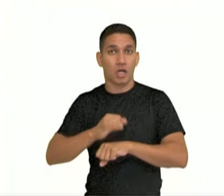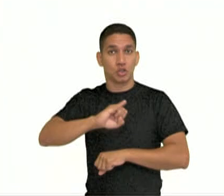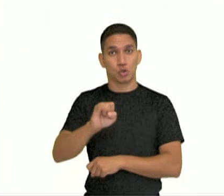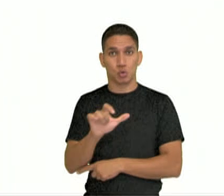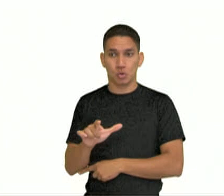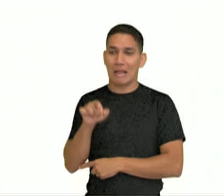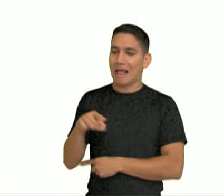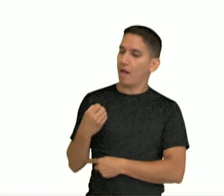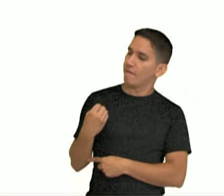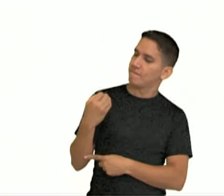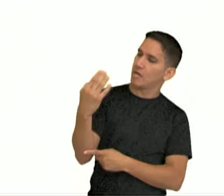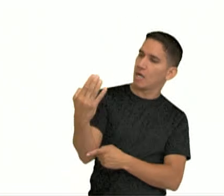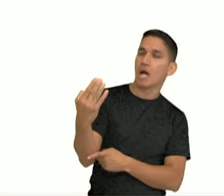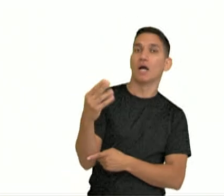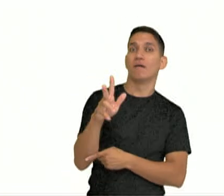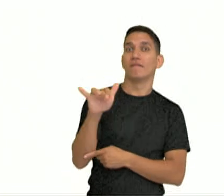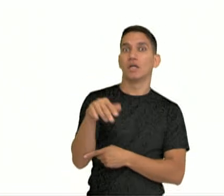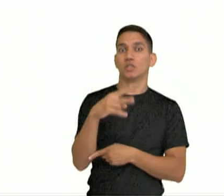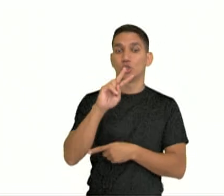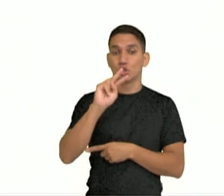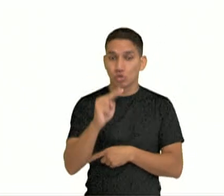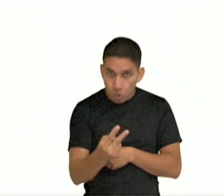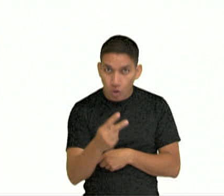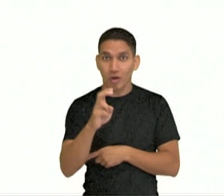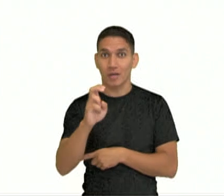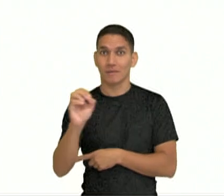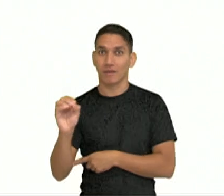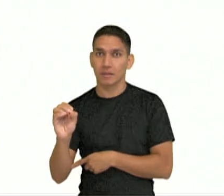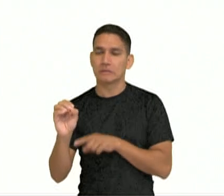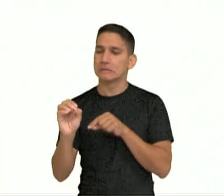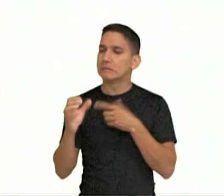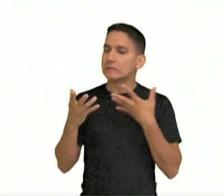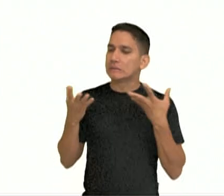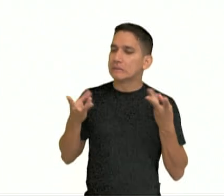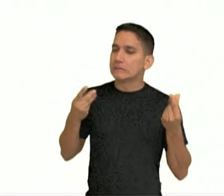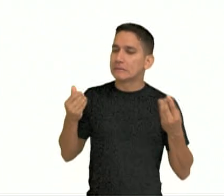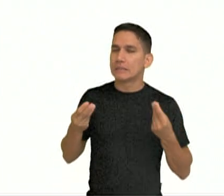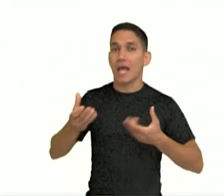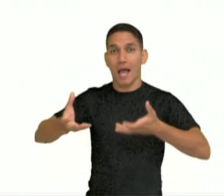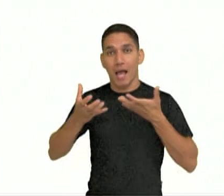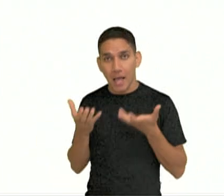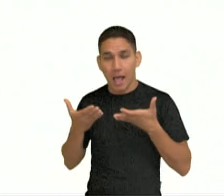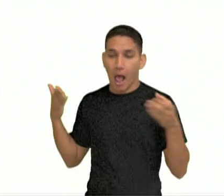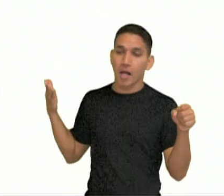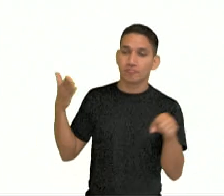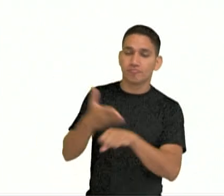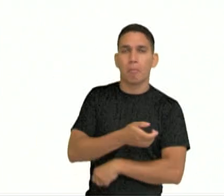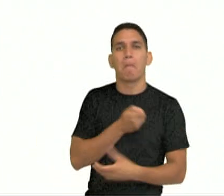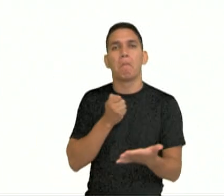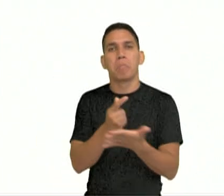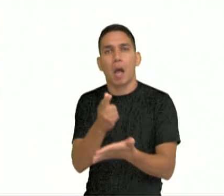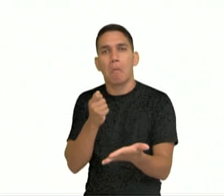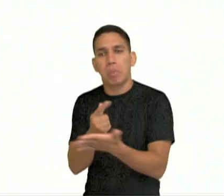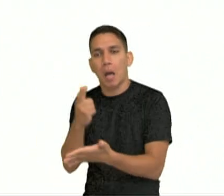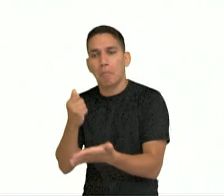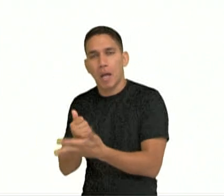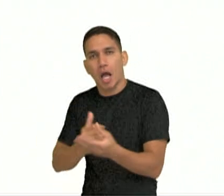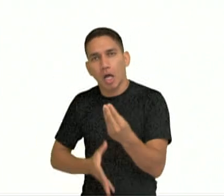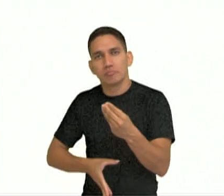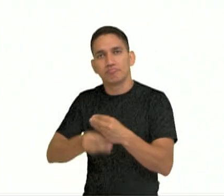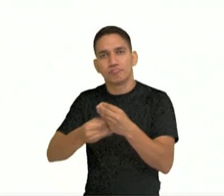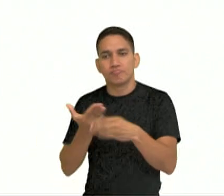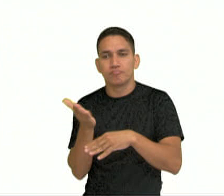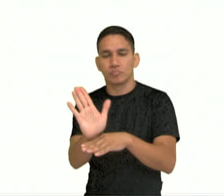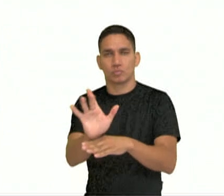custar R$2.500. E a Eliane quer exatamente participar do pagamento dessas despesas,